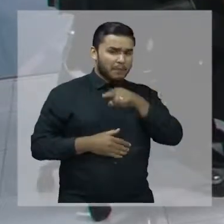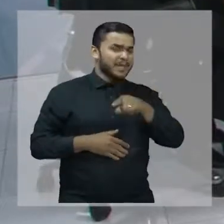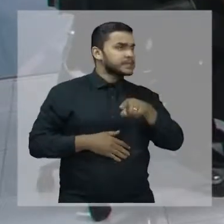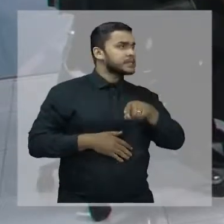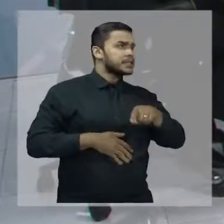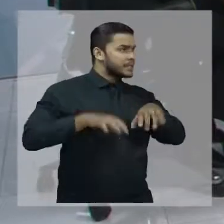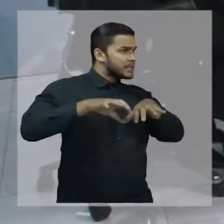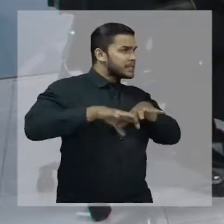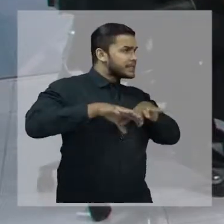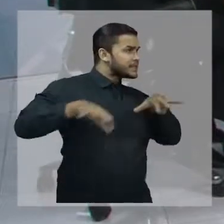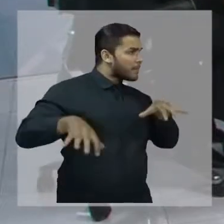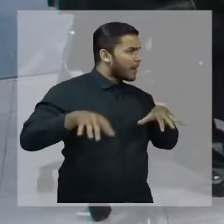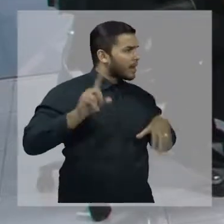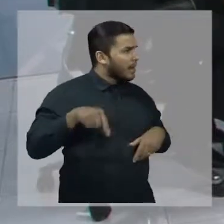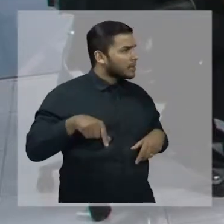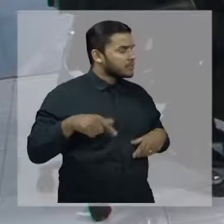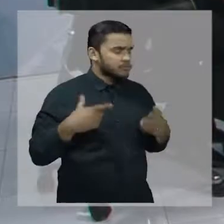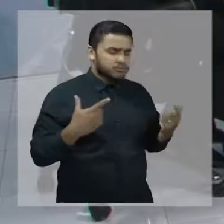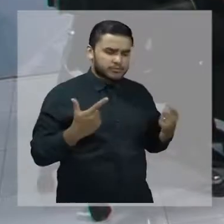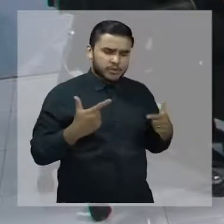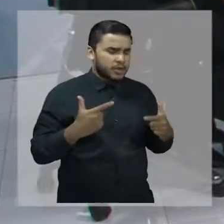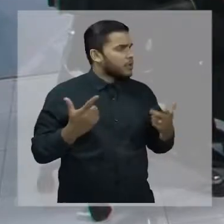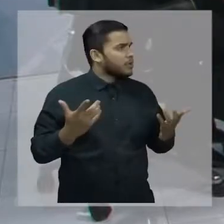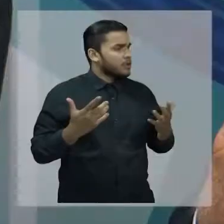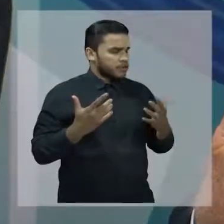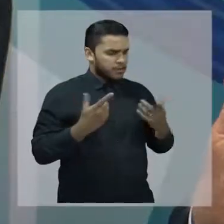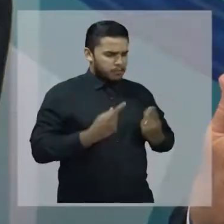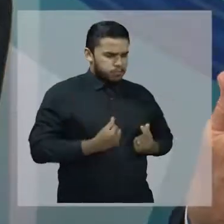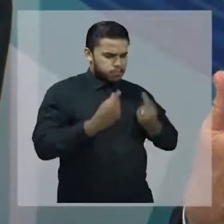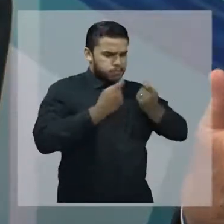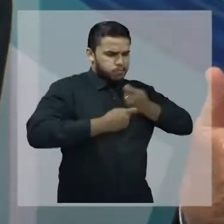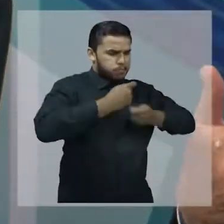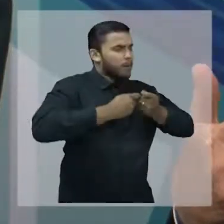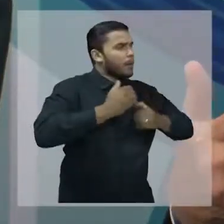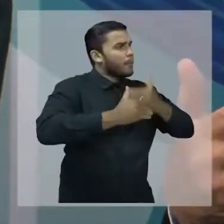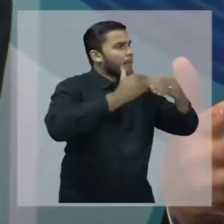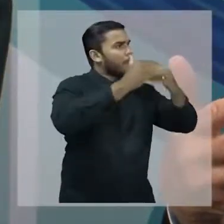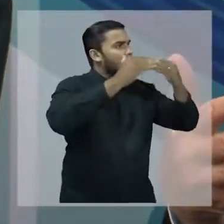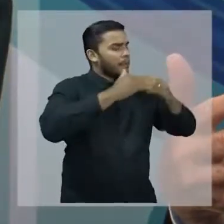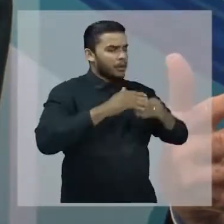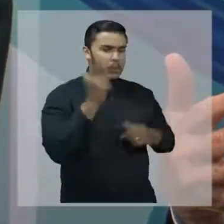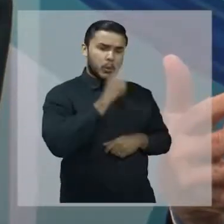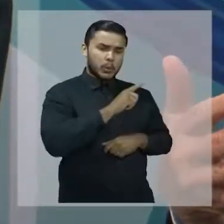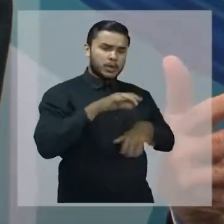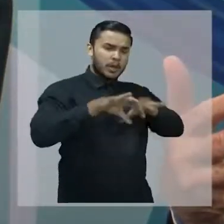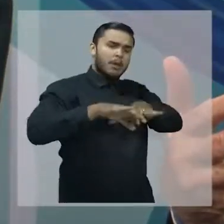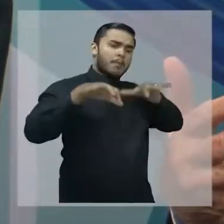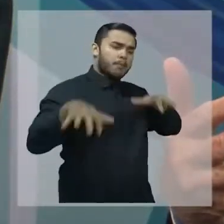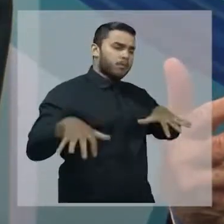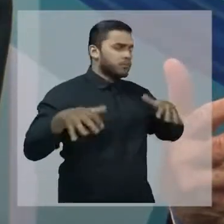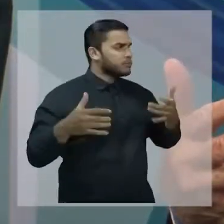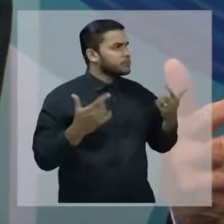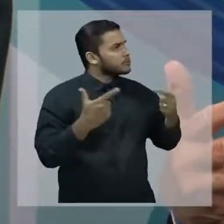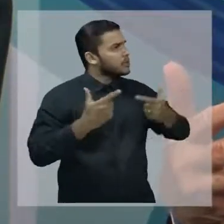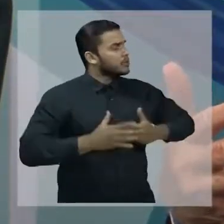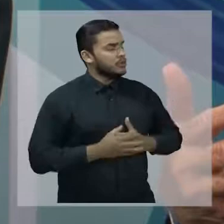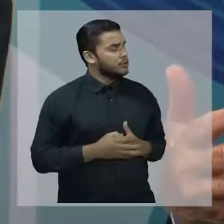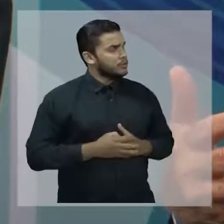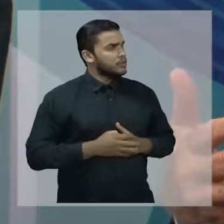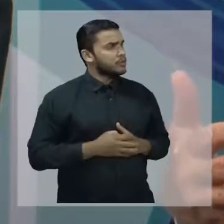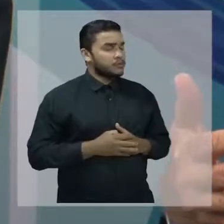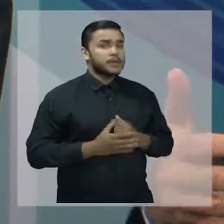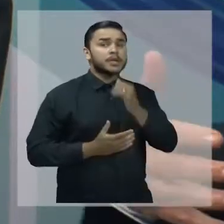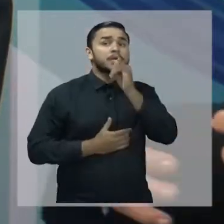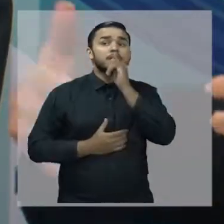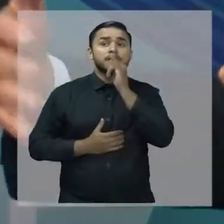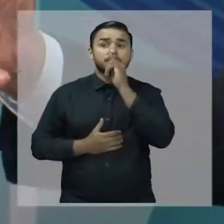íntima ligação. Mas você não pode trabalhar num país, e esse foi um grande problema da Constituição,